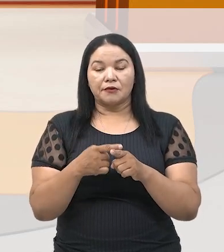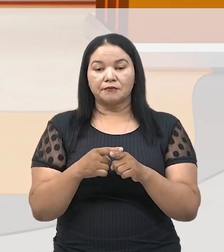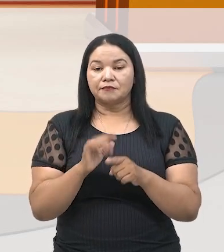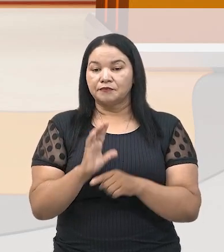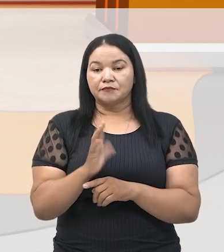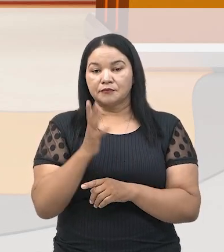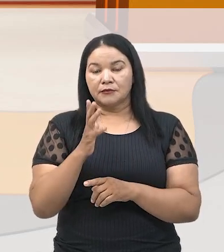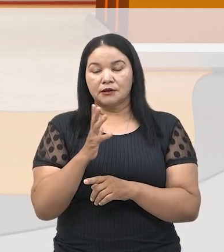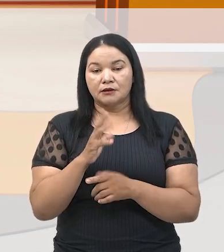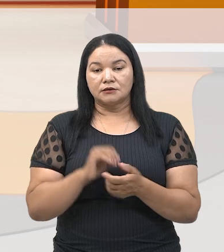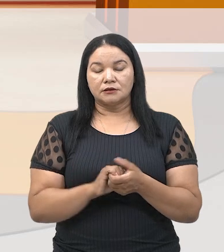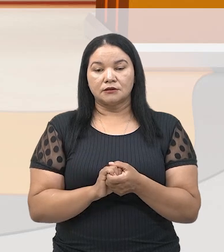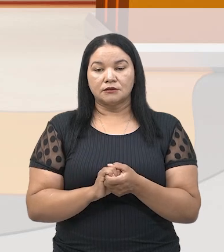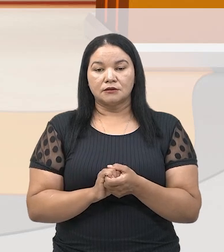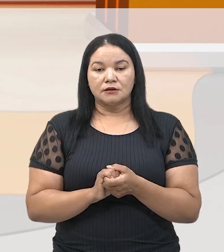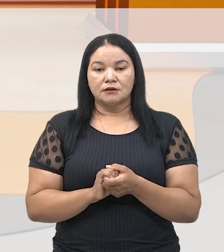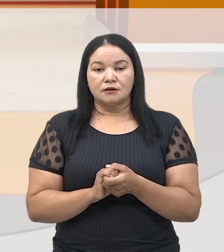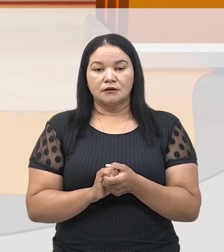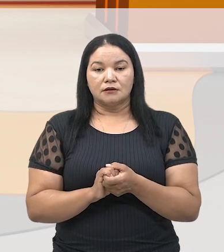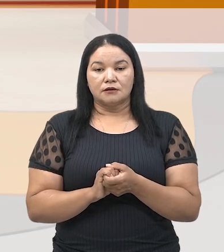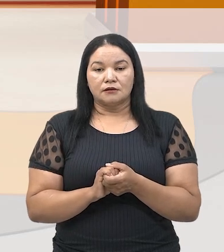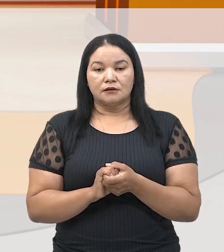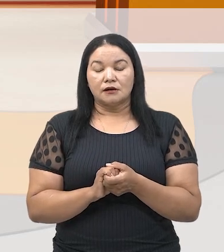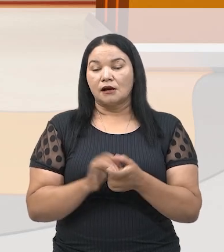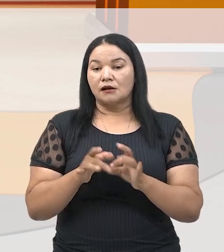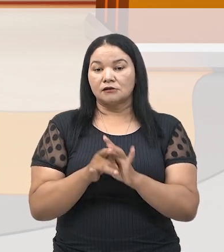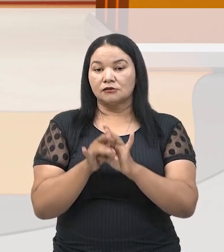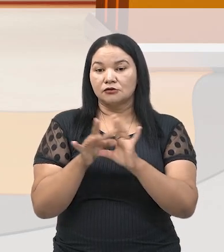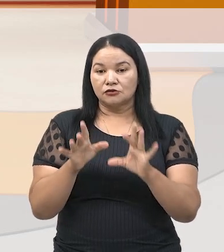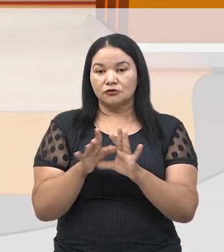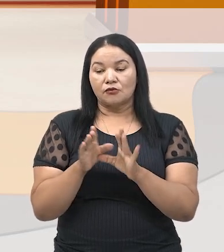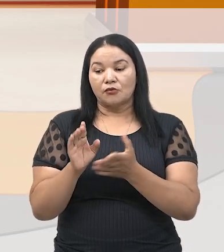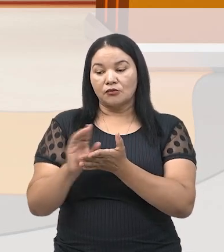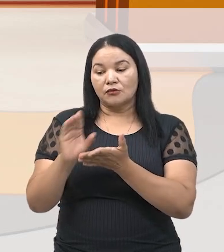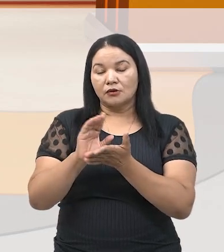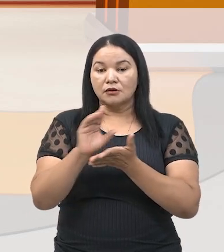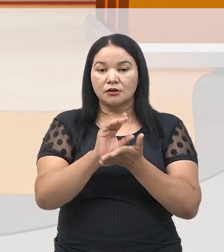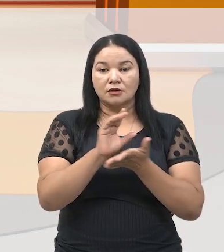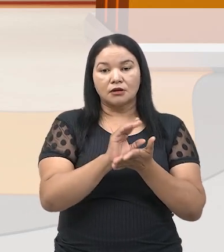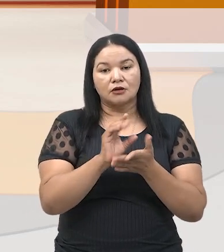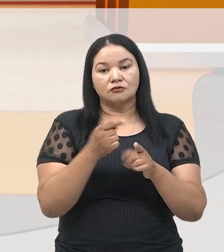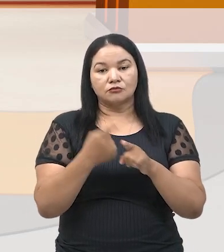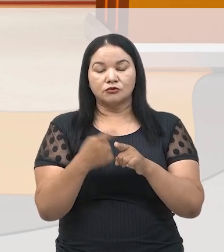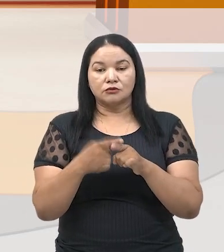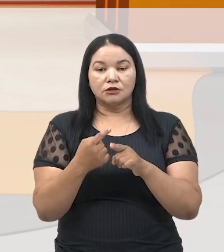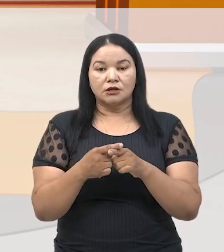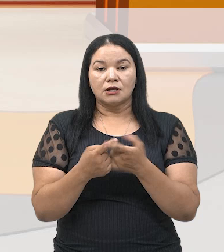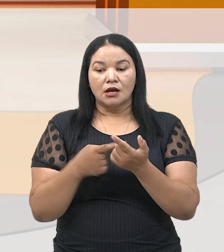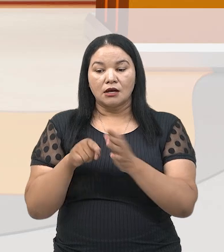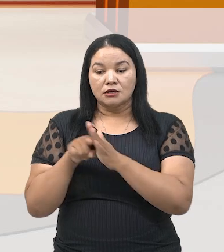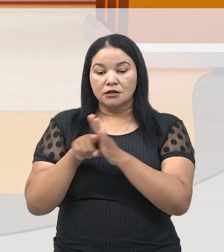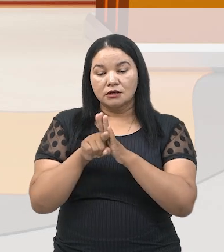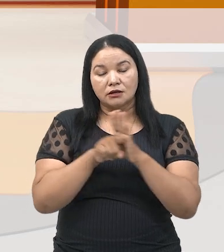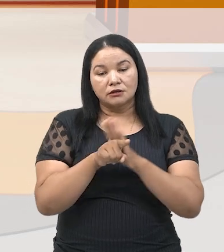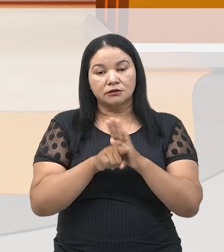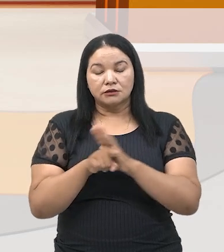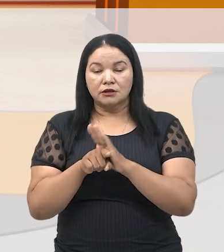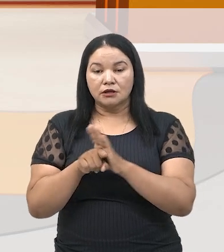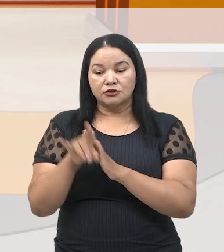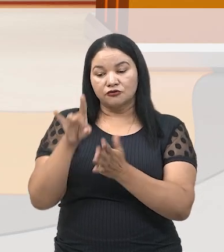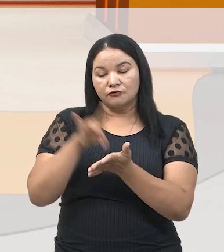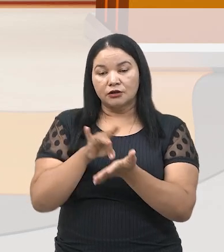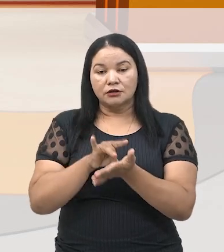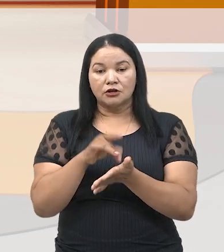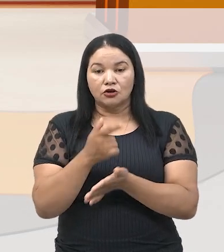desse consentimento, né, dessa concessão, melhor dizendo, de créditos, em que não havia ali uma análise de fato para saber